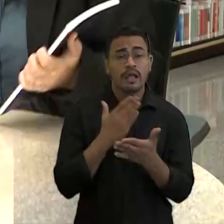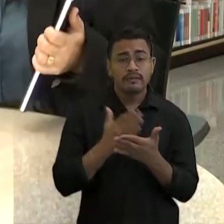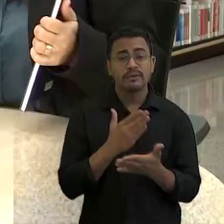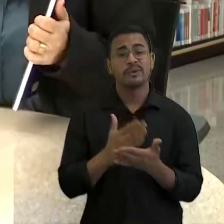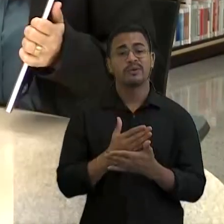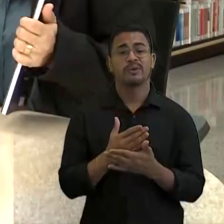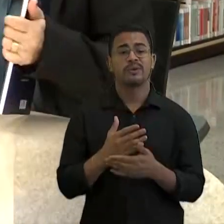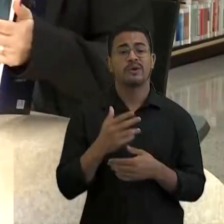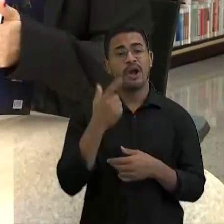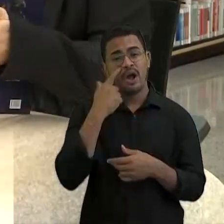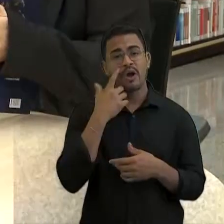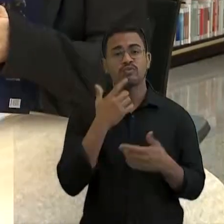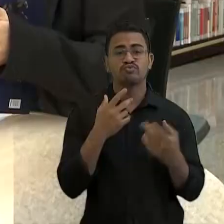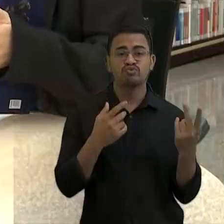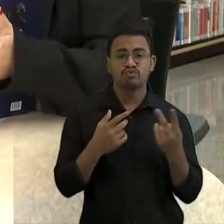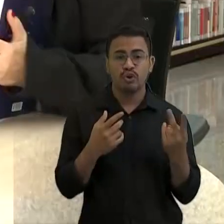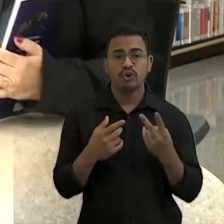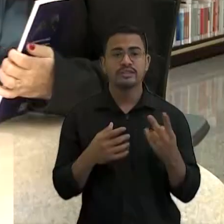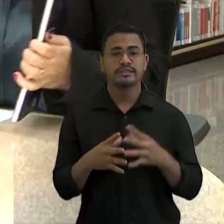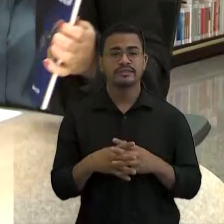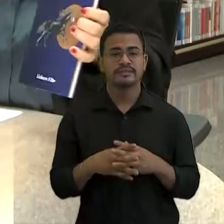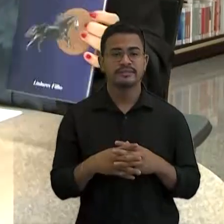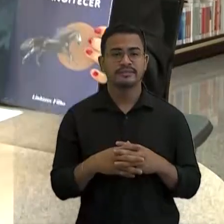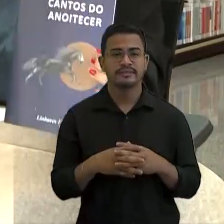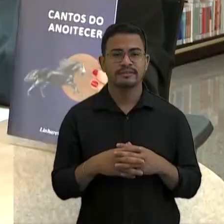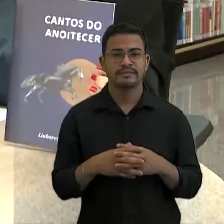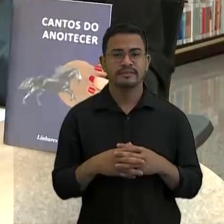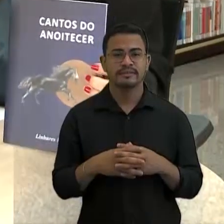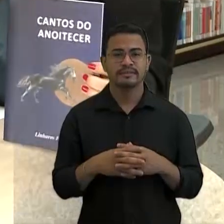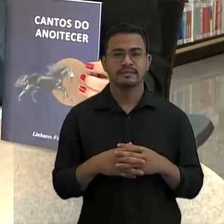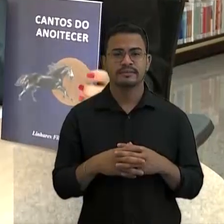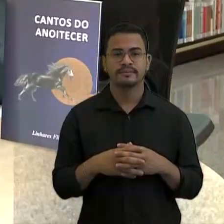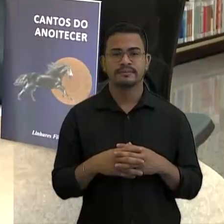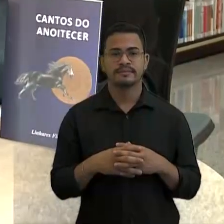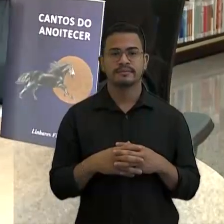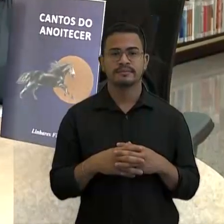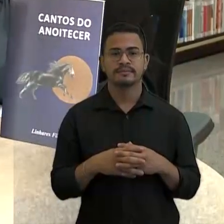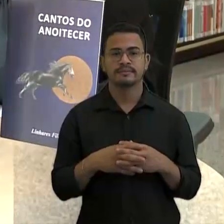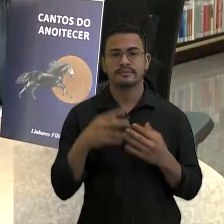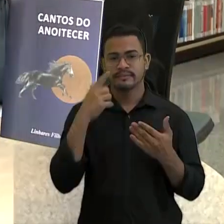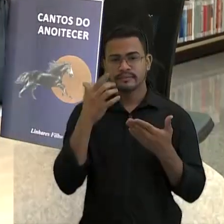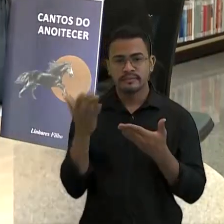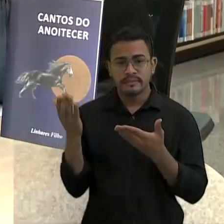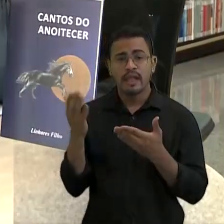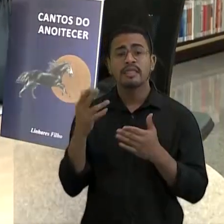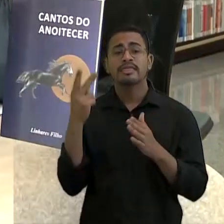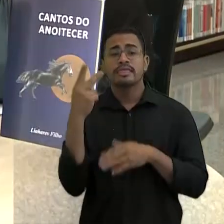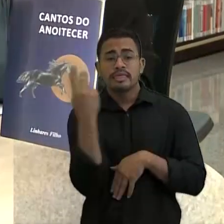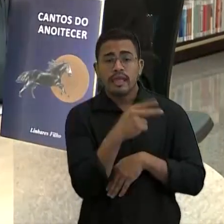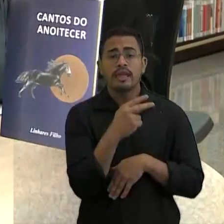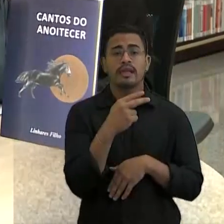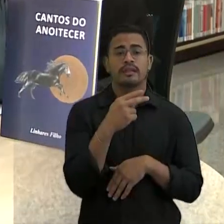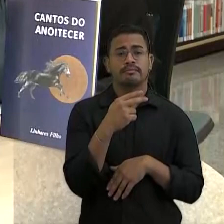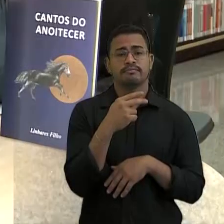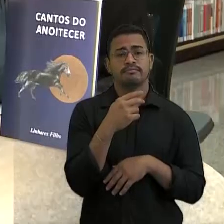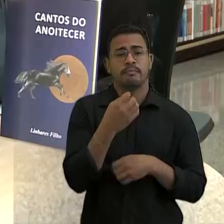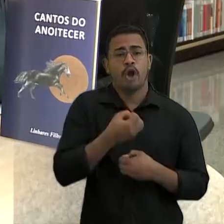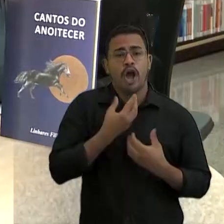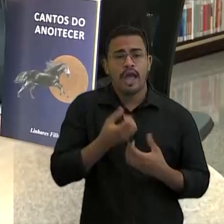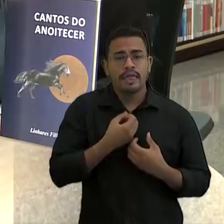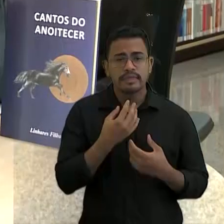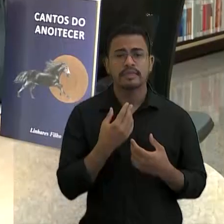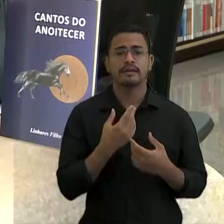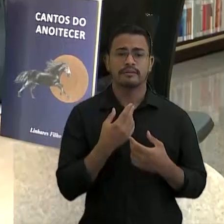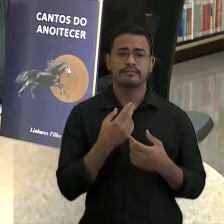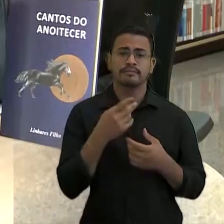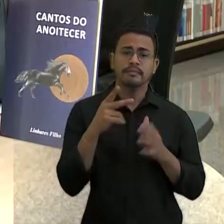e Frutos do Dia de Faina, do poeta, ensaísta, crítico, membro da Academia Cearense